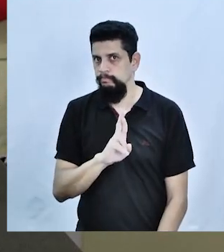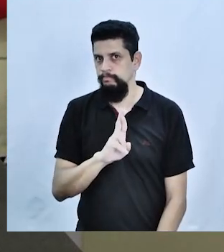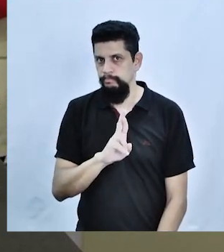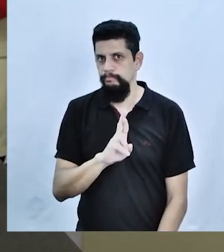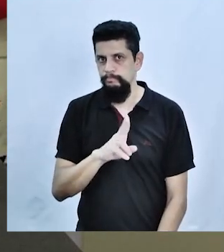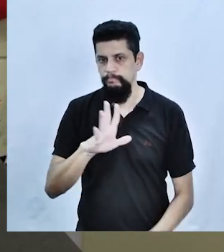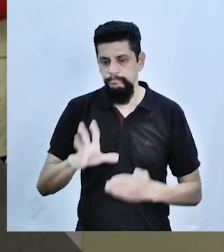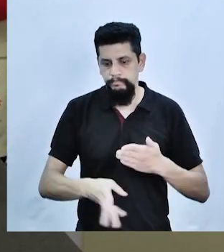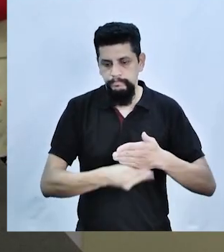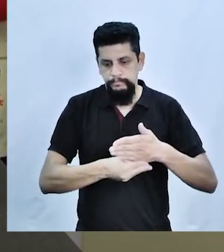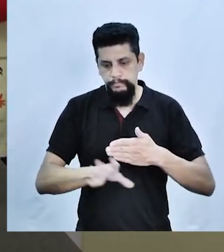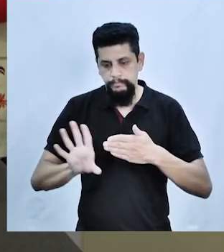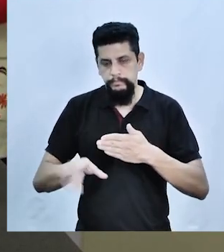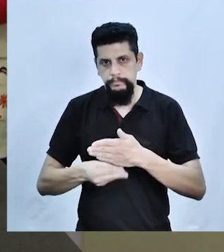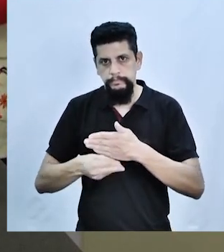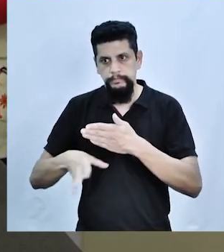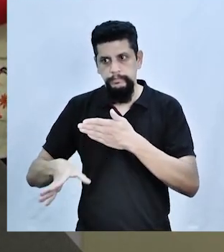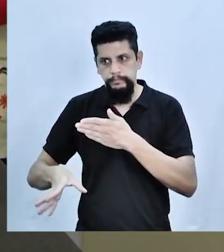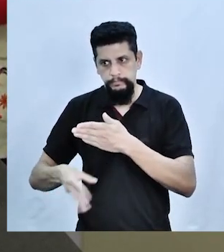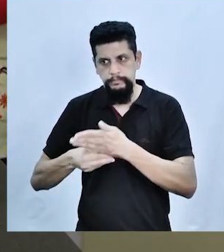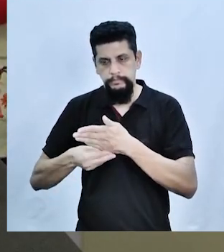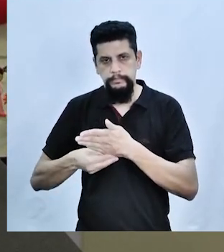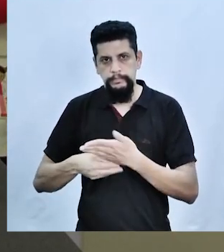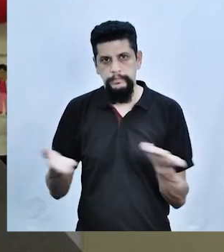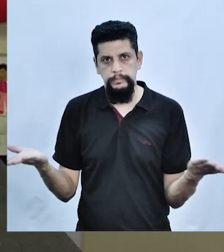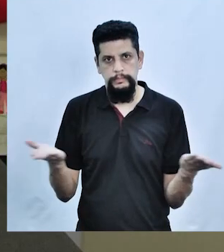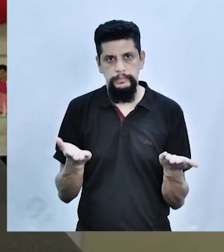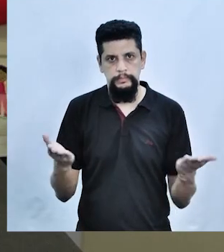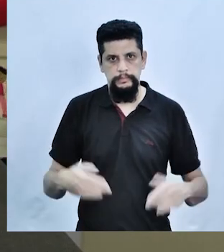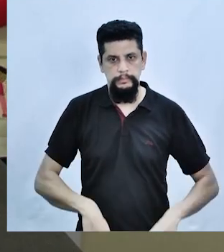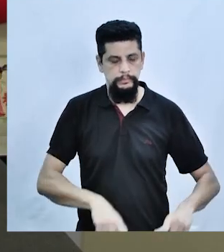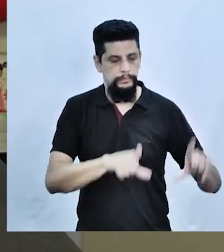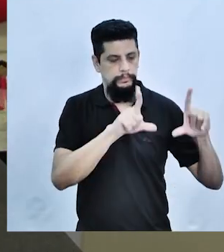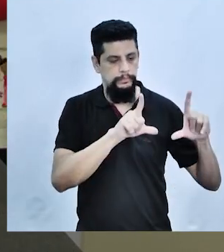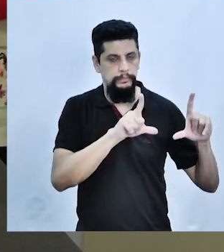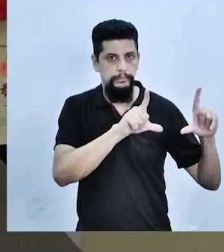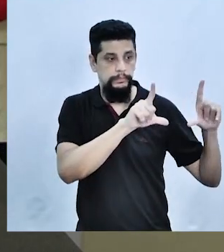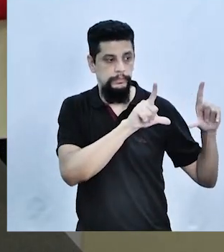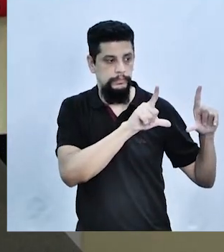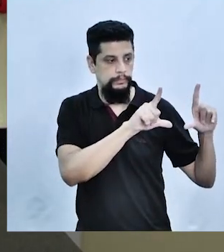só. E aqui nós completamos o nosso quadro. Agora ficou